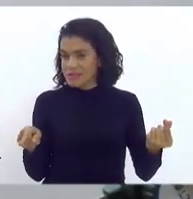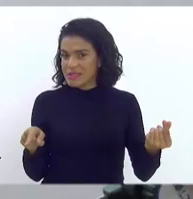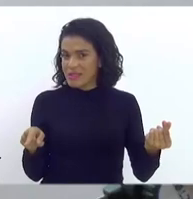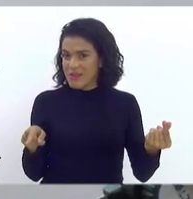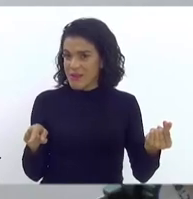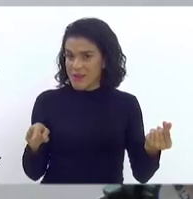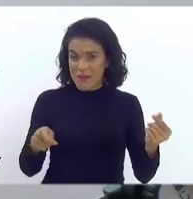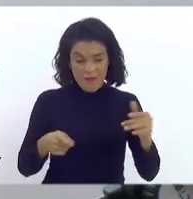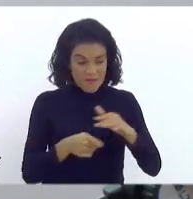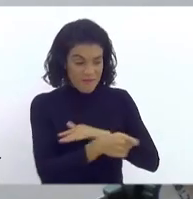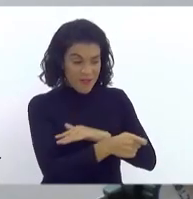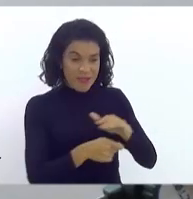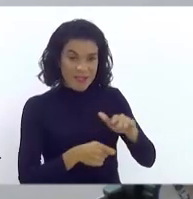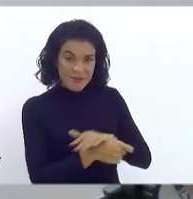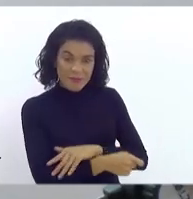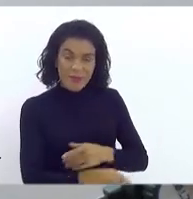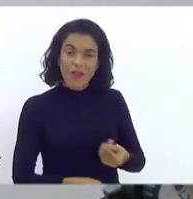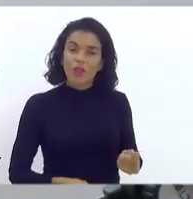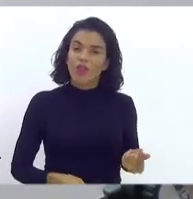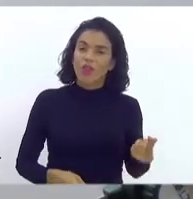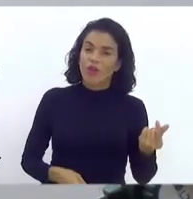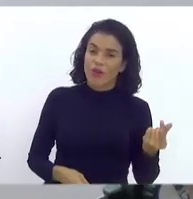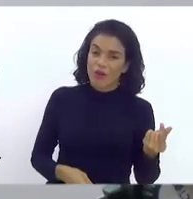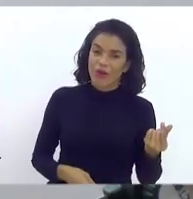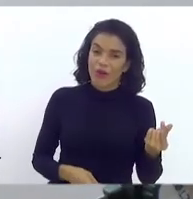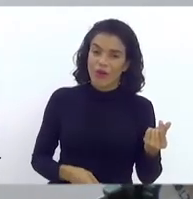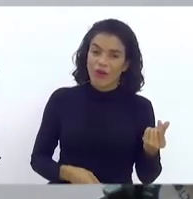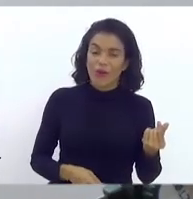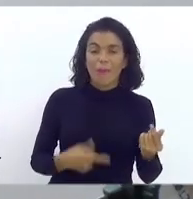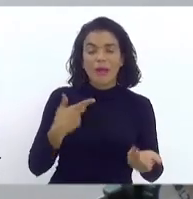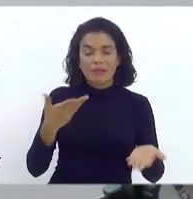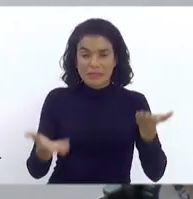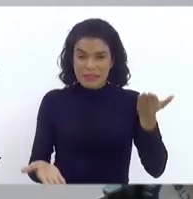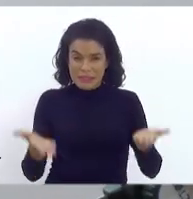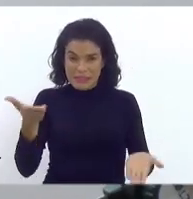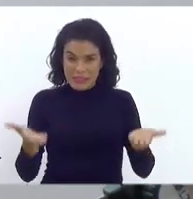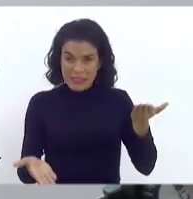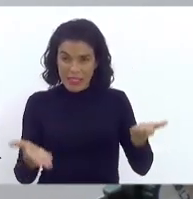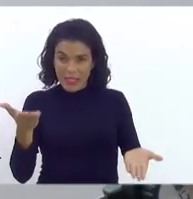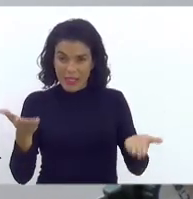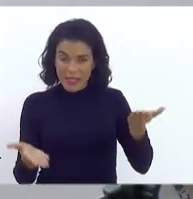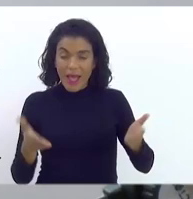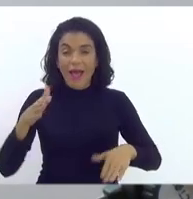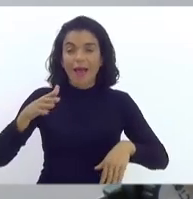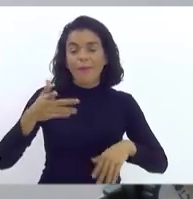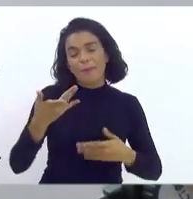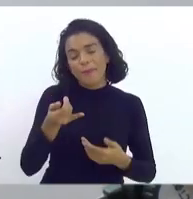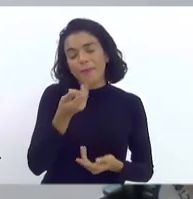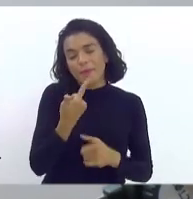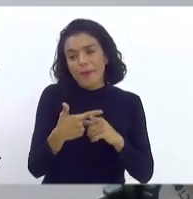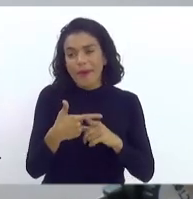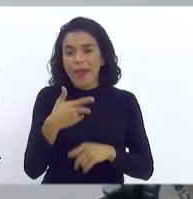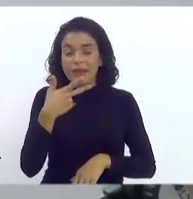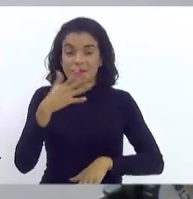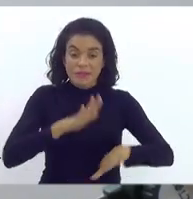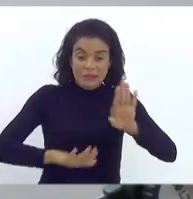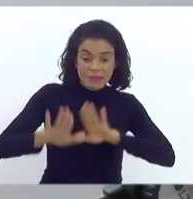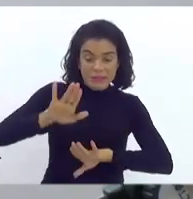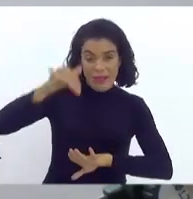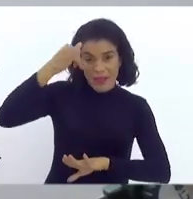do investimento do valor exorbitante, quando você coloca isso na proporcionalidade, você vê que, às vezes, a